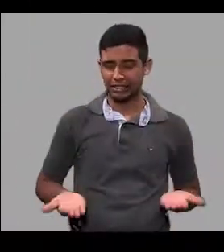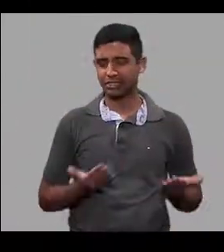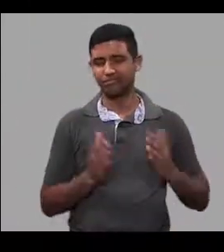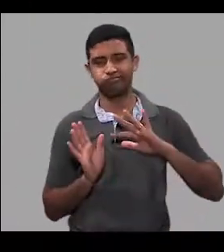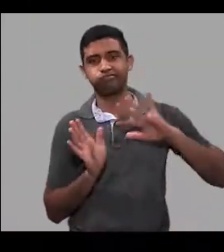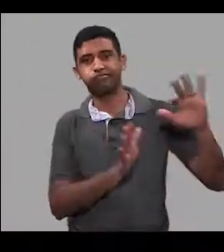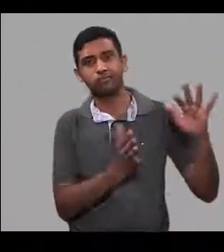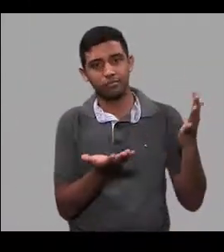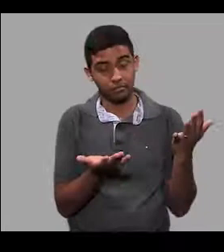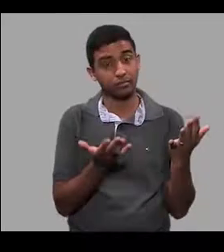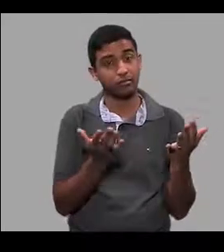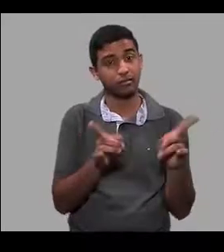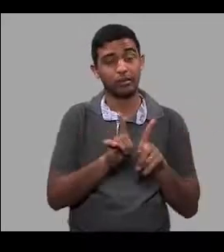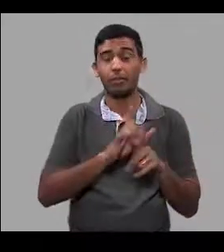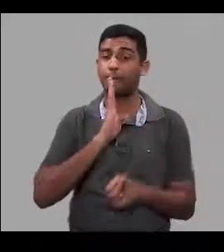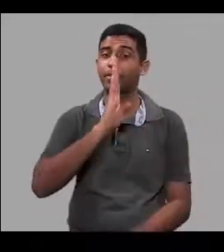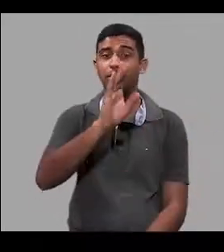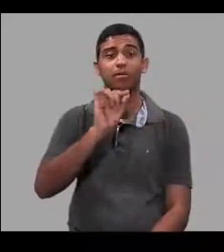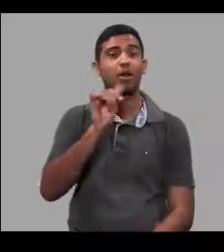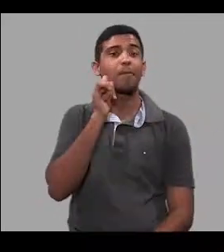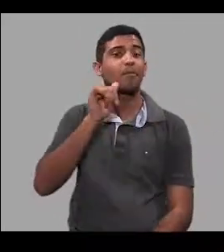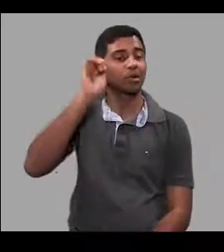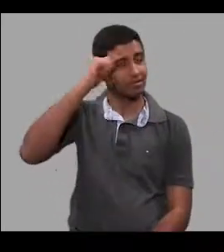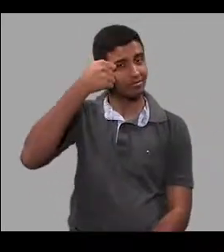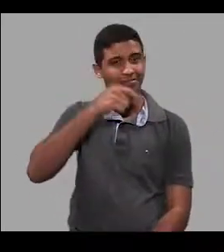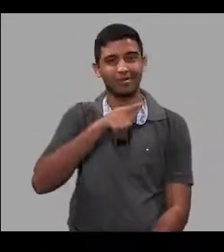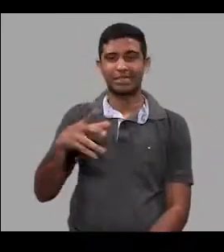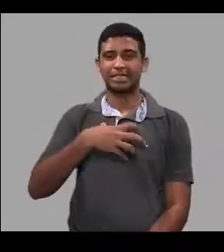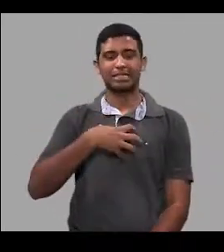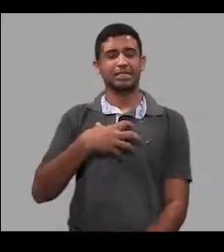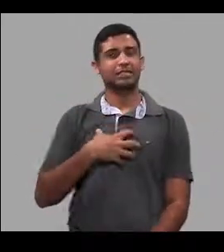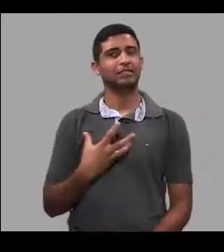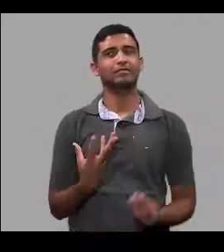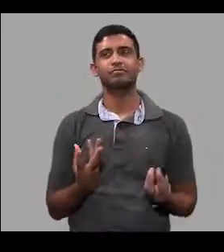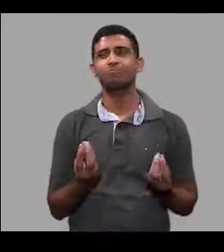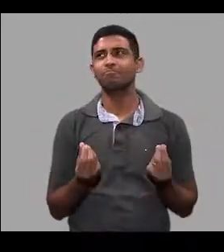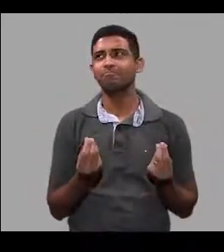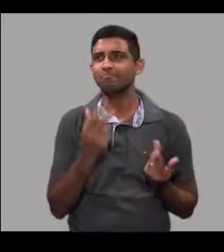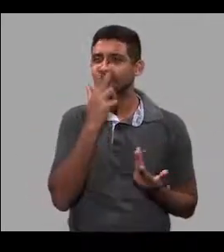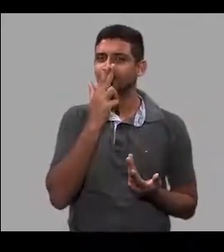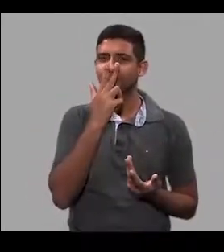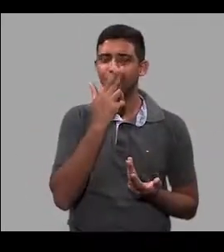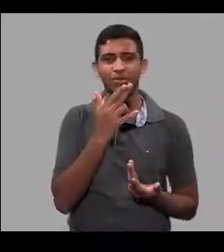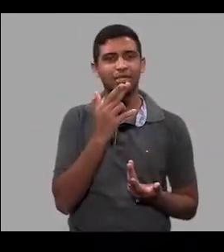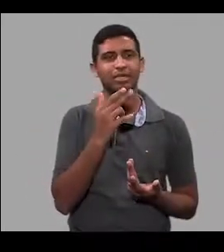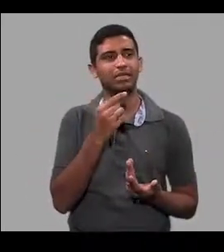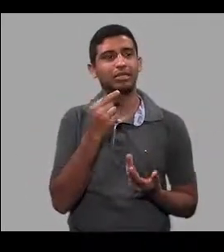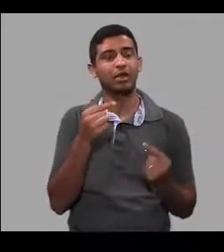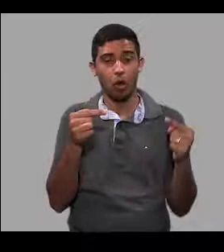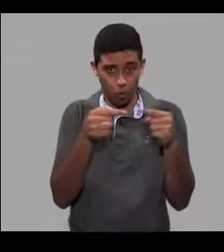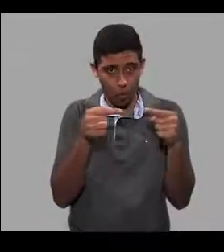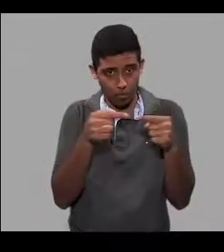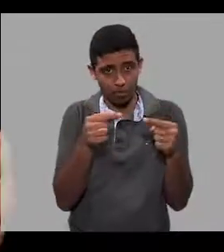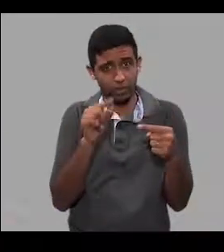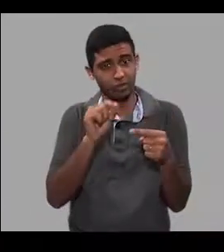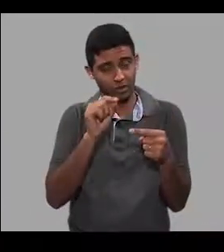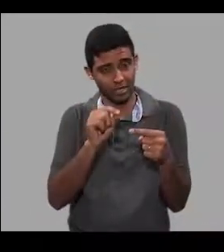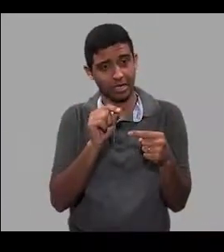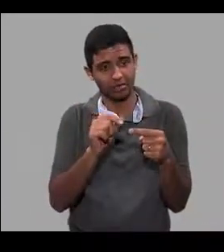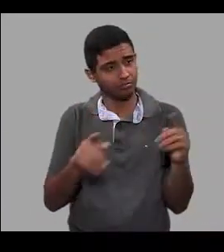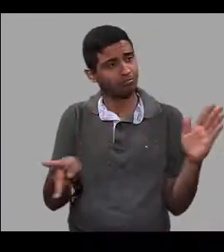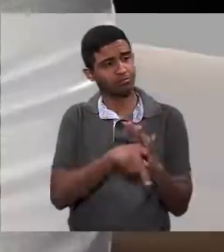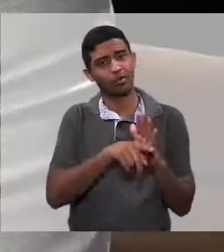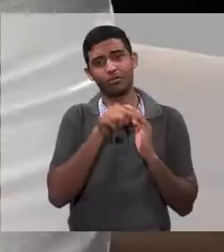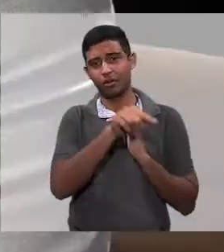povo negro em geral e particularmente das mulheres negras. Então, elas se sentem, portanto, pertencentes,